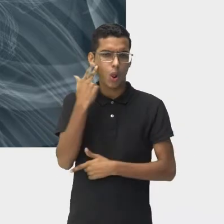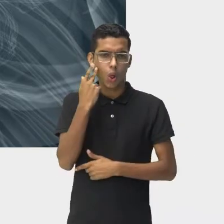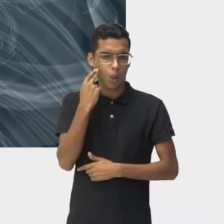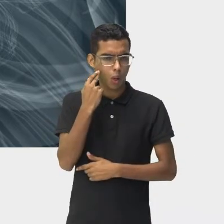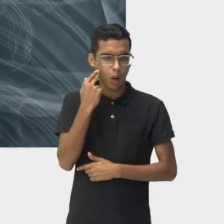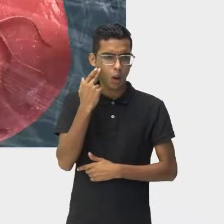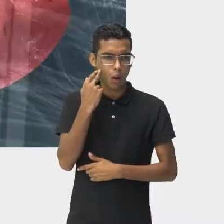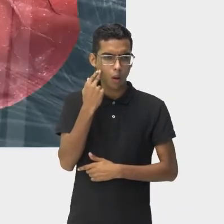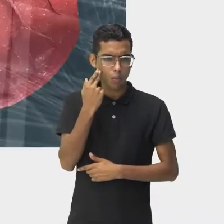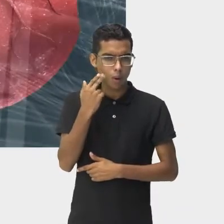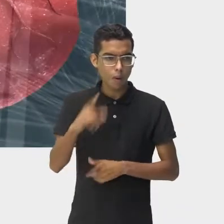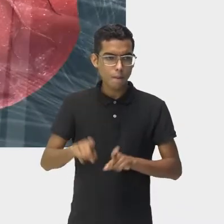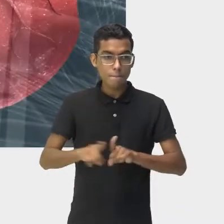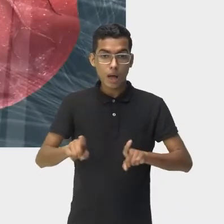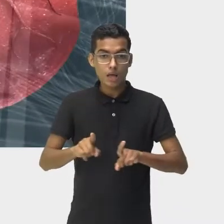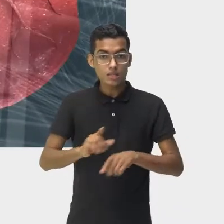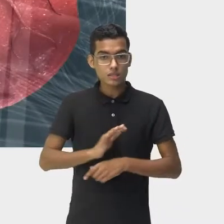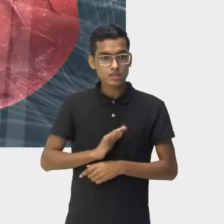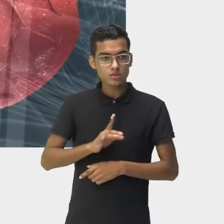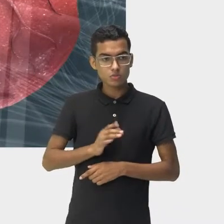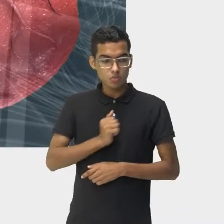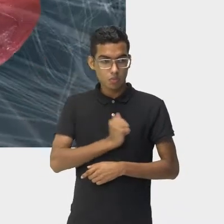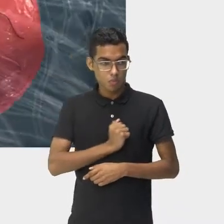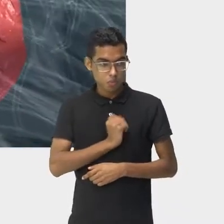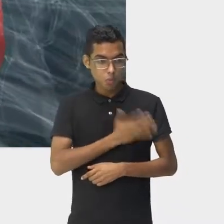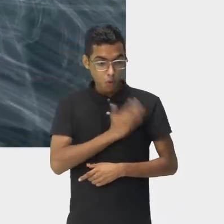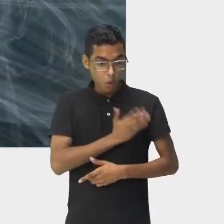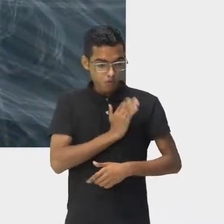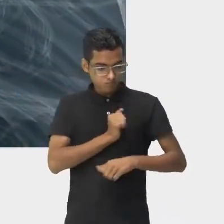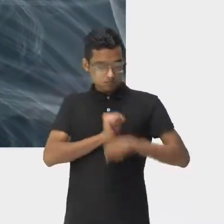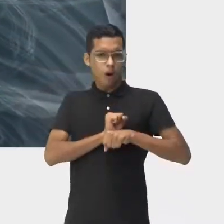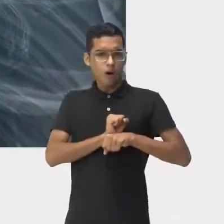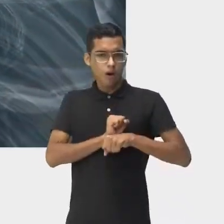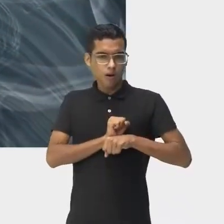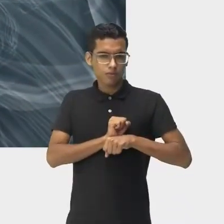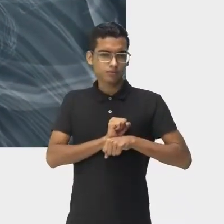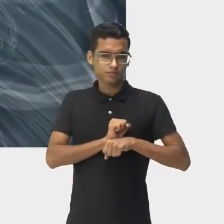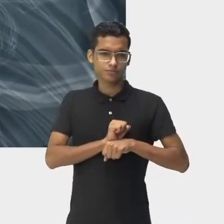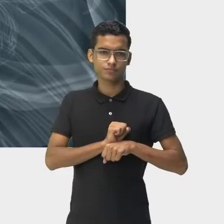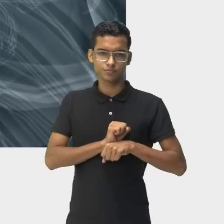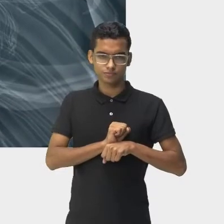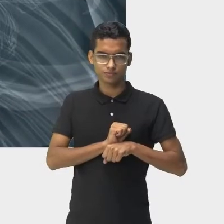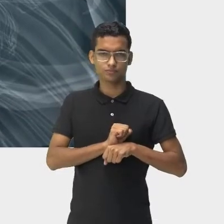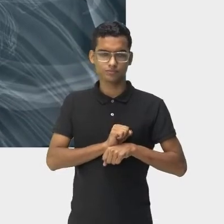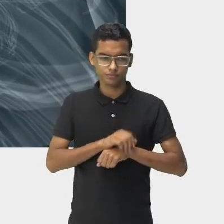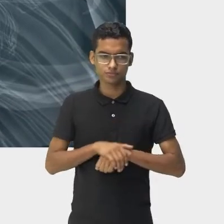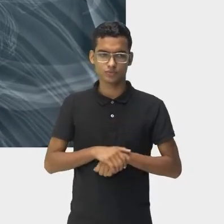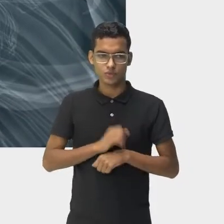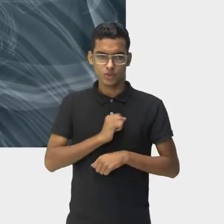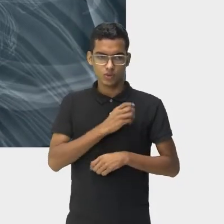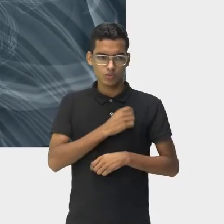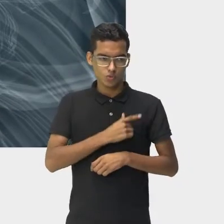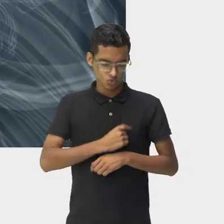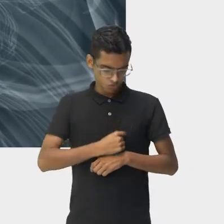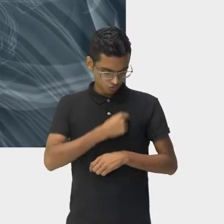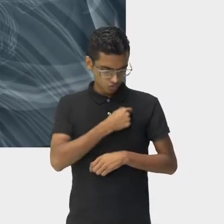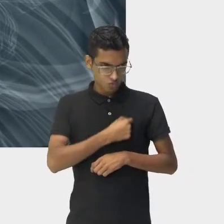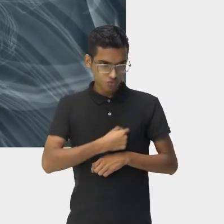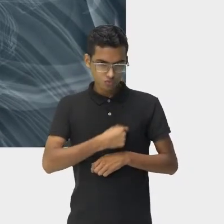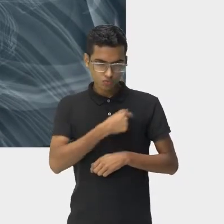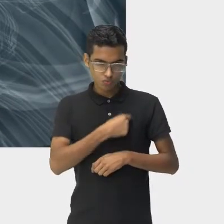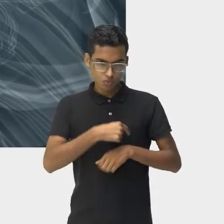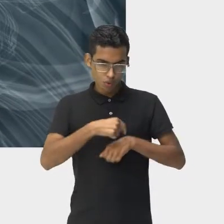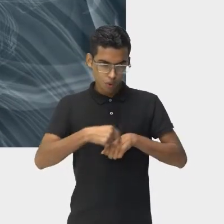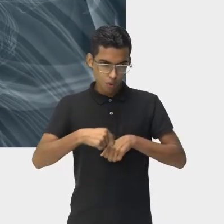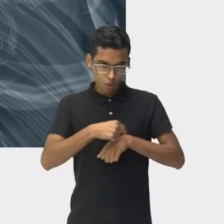corpo. Mas aí a gente vai vendo, né, que veias e artérias estão ali, se entupiram de uma certa forma e já não